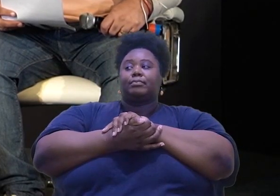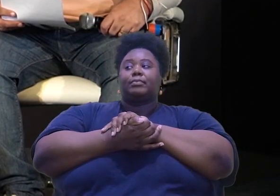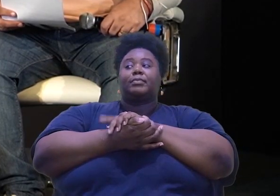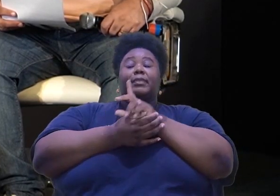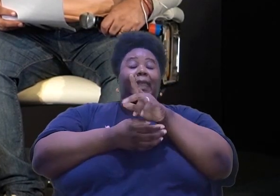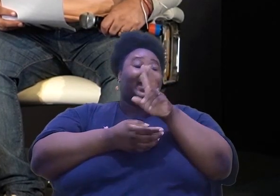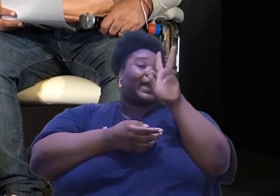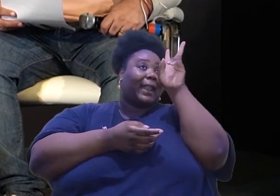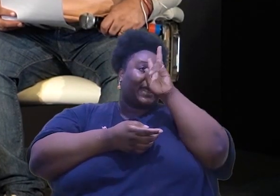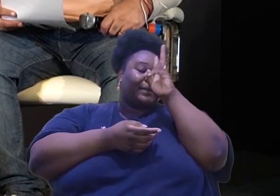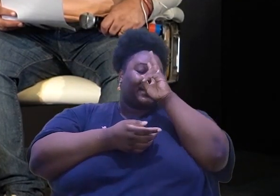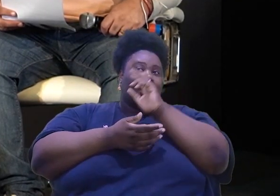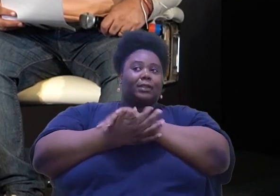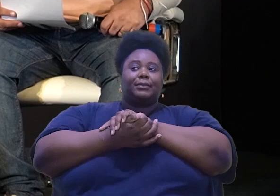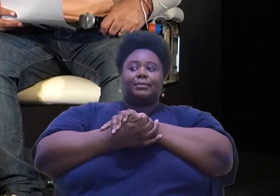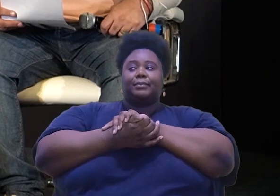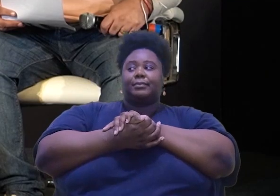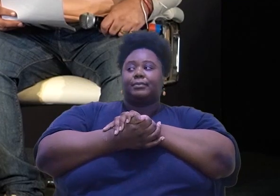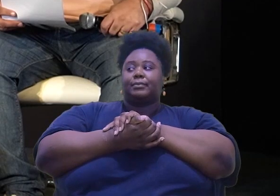recuperada, né? Quando,